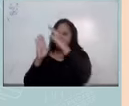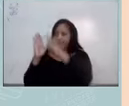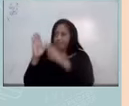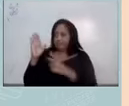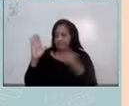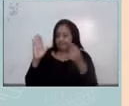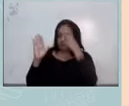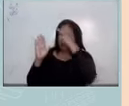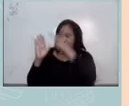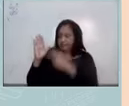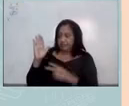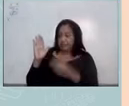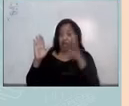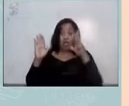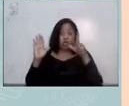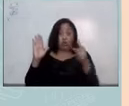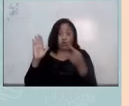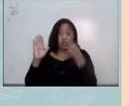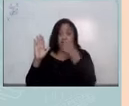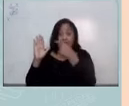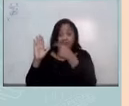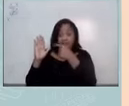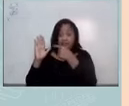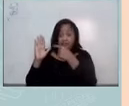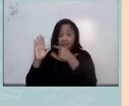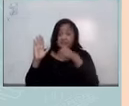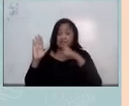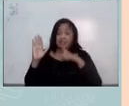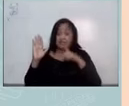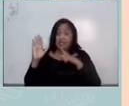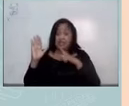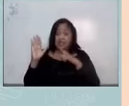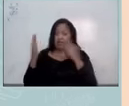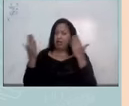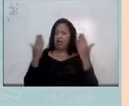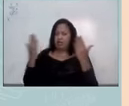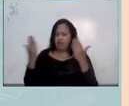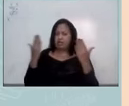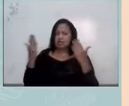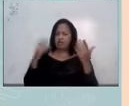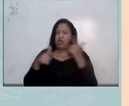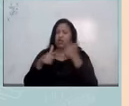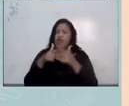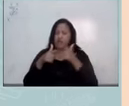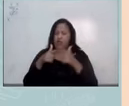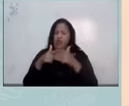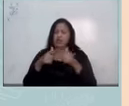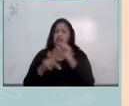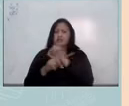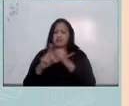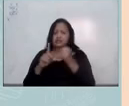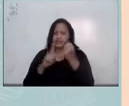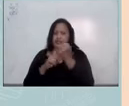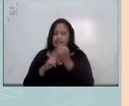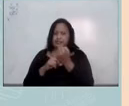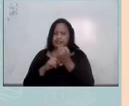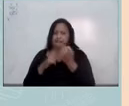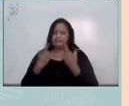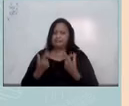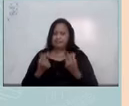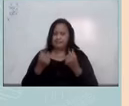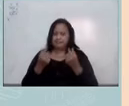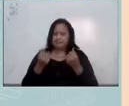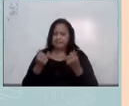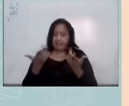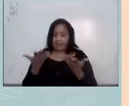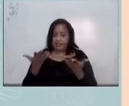essa lista, todas essas doenças, elas têm aí alguma relação com a situação socioeconômica da população, né? Então, tem aí, ó,